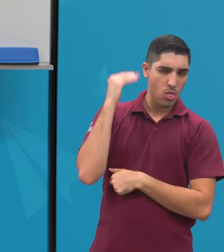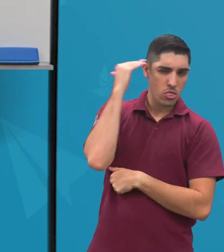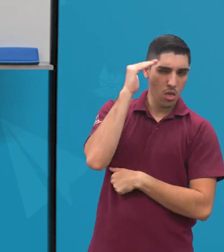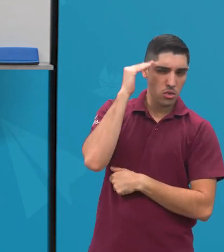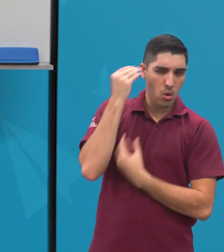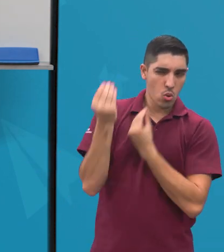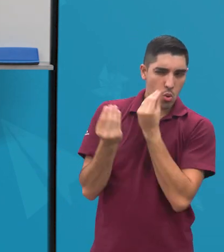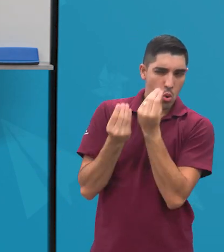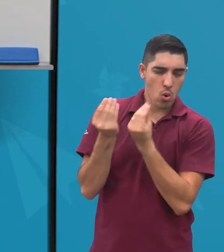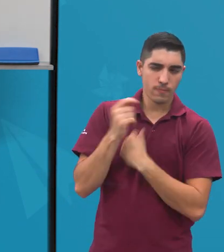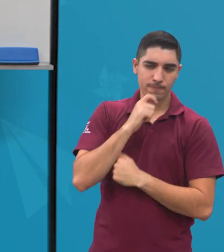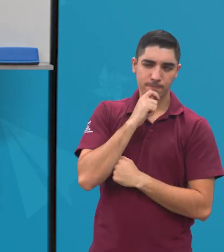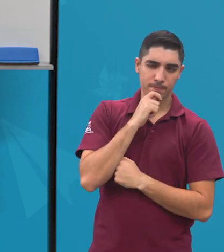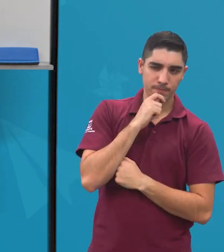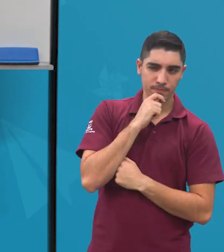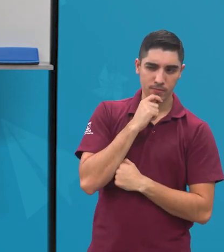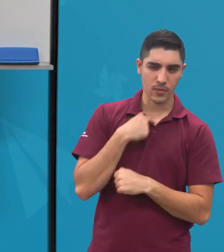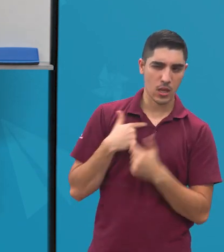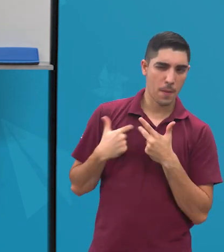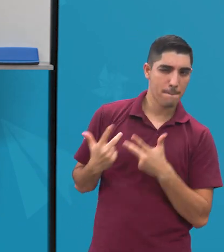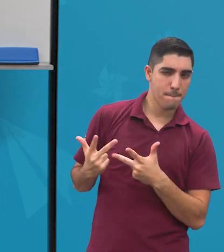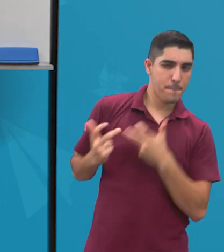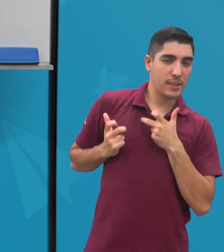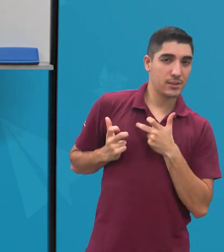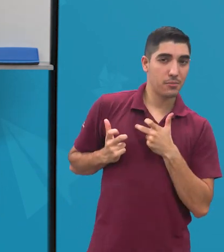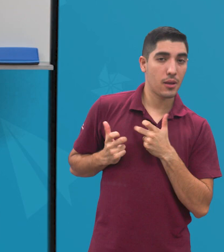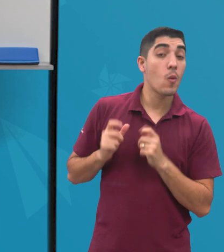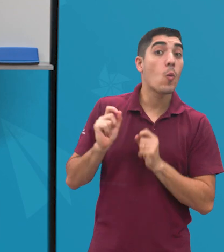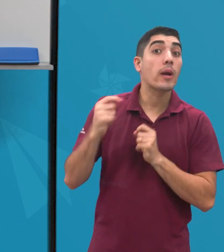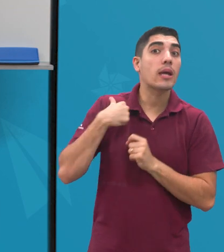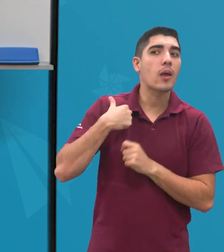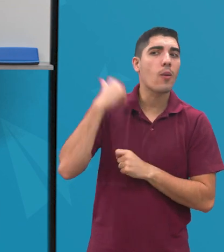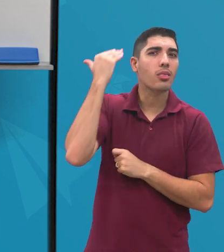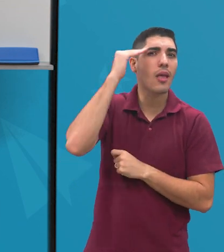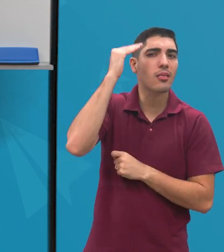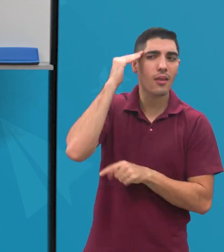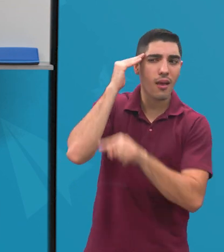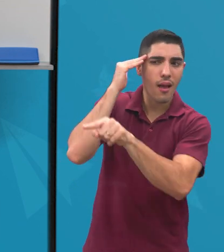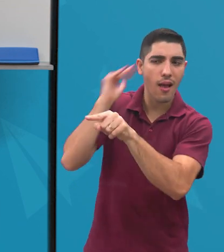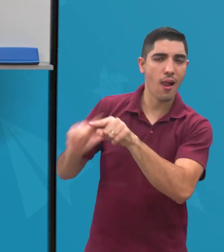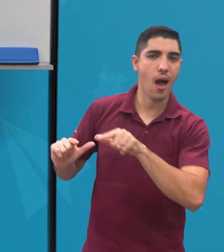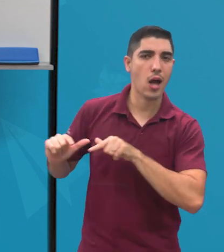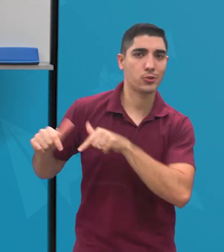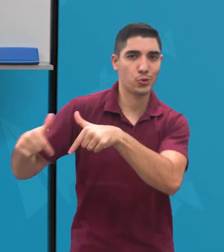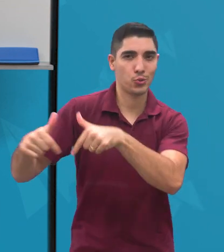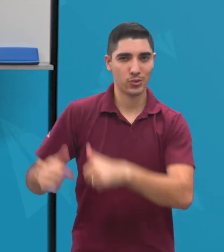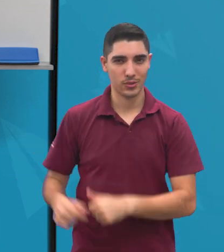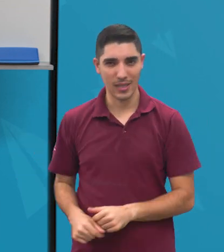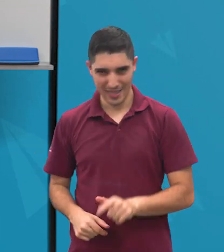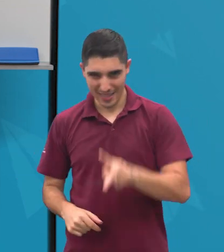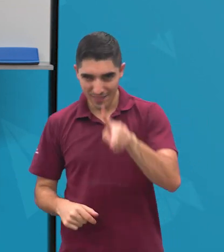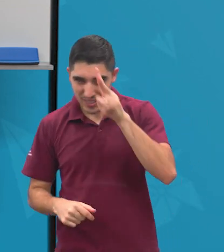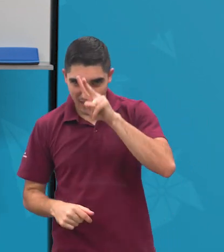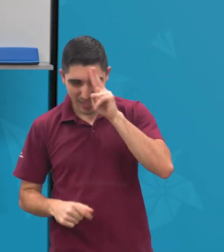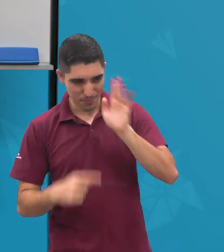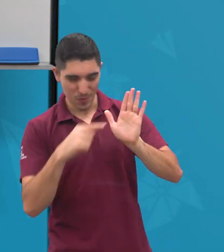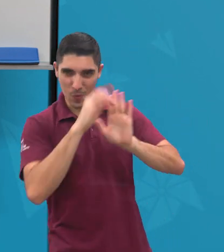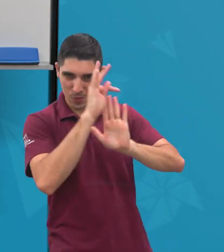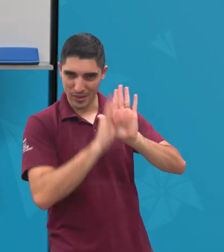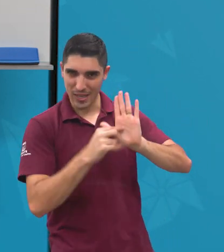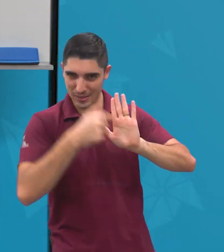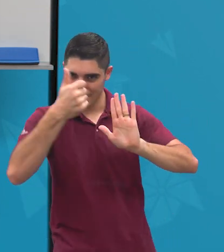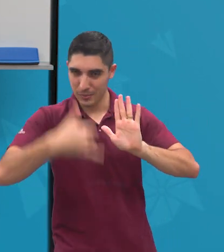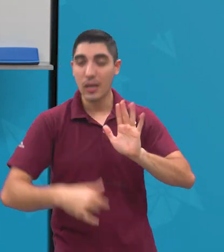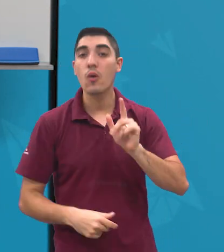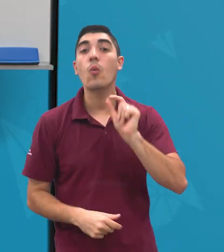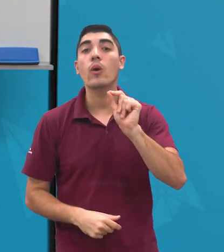nos relacionamos. Se vocês se lembrarem da leitura que eu fiz,